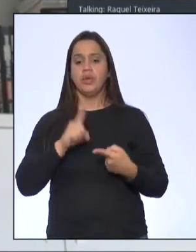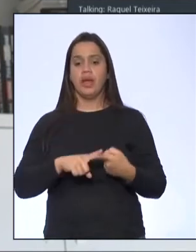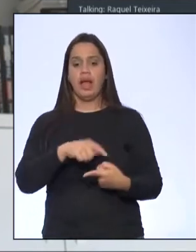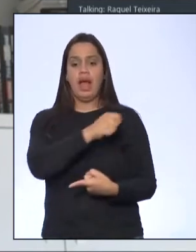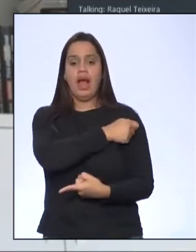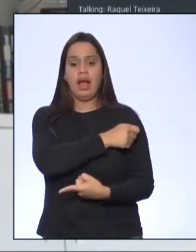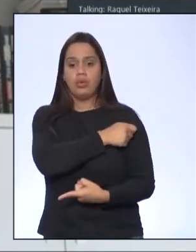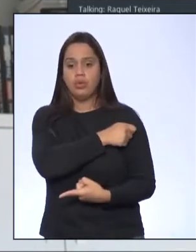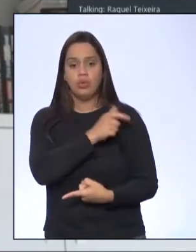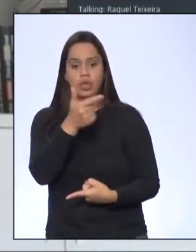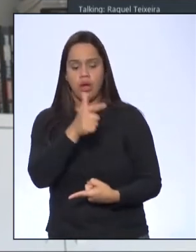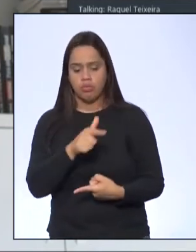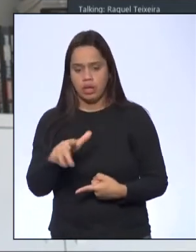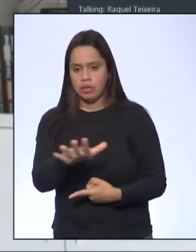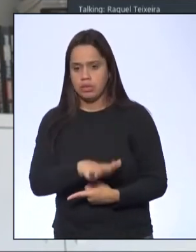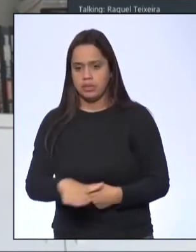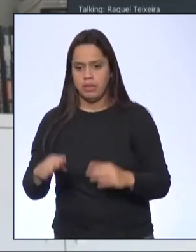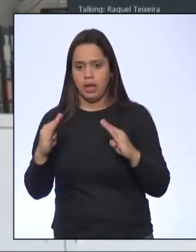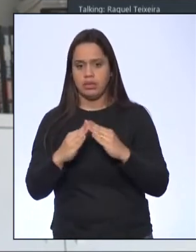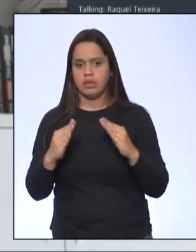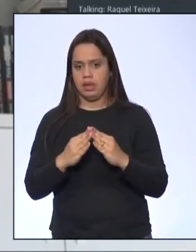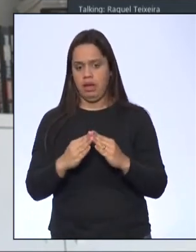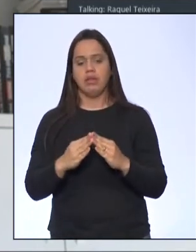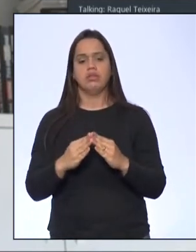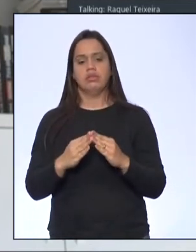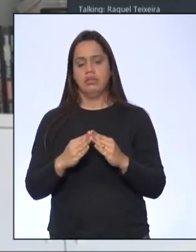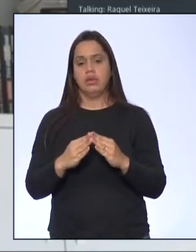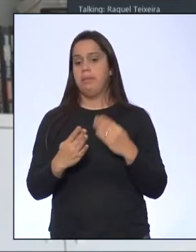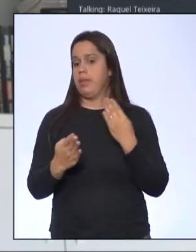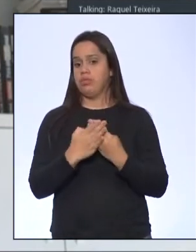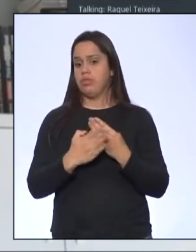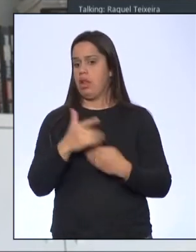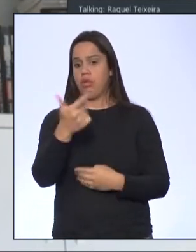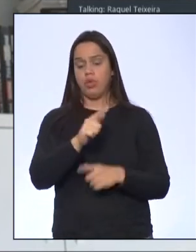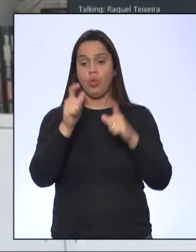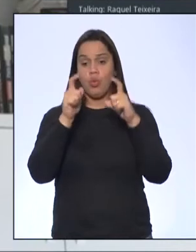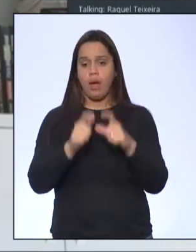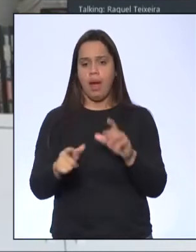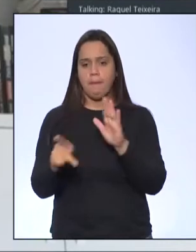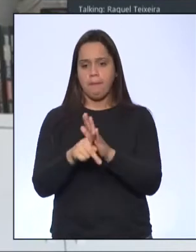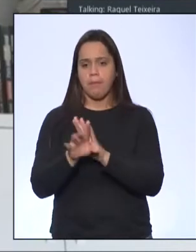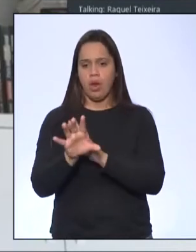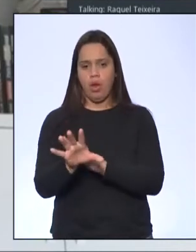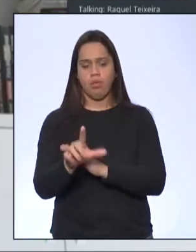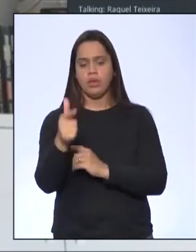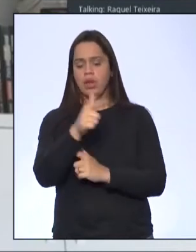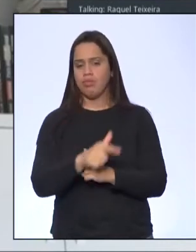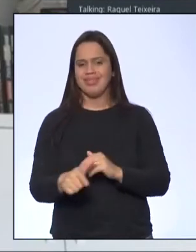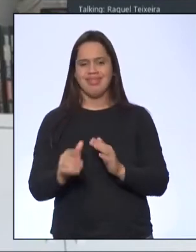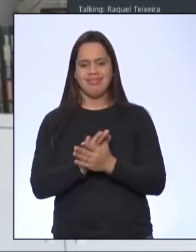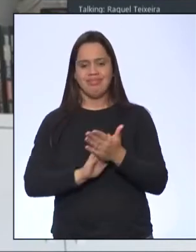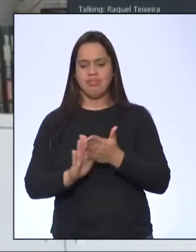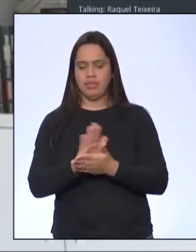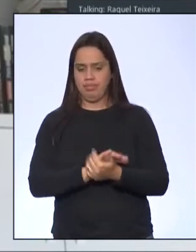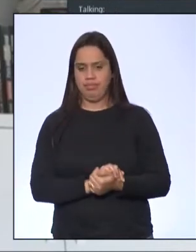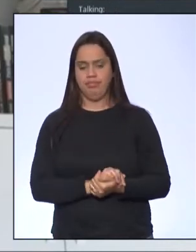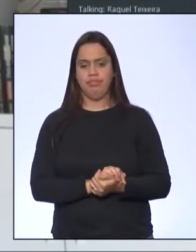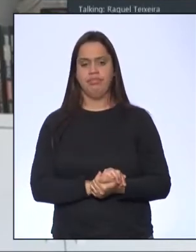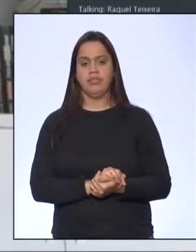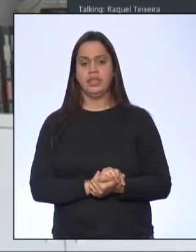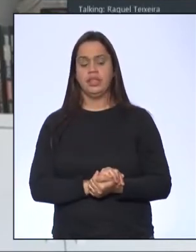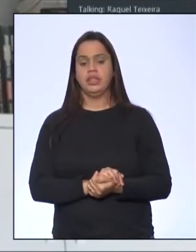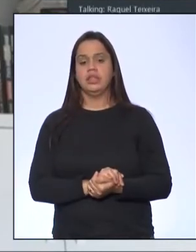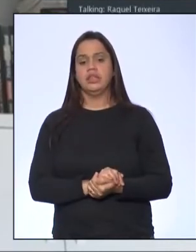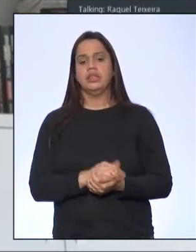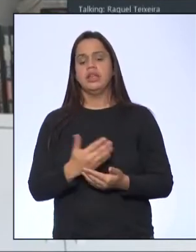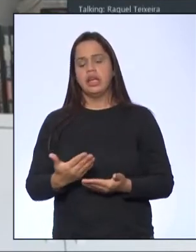não têm espaço em casa para estudar, não têm os equipamentos. É claro